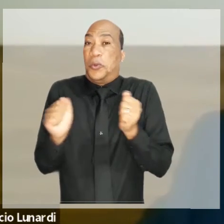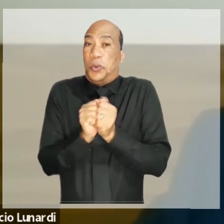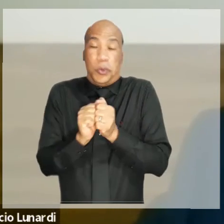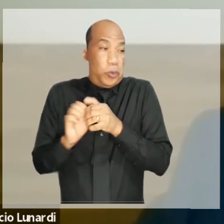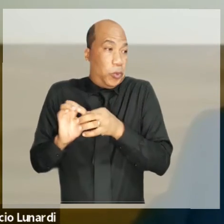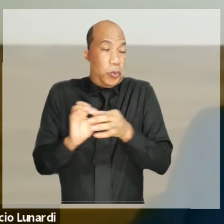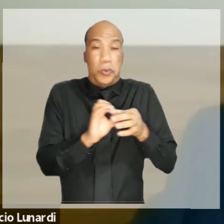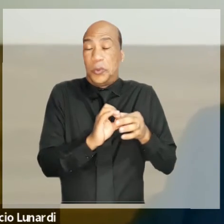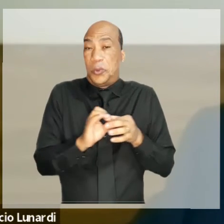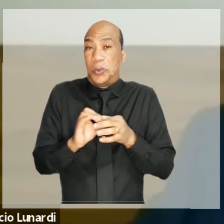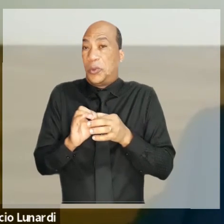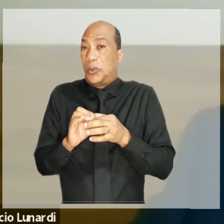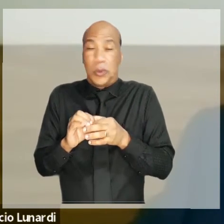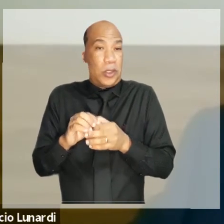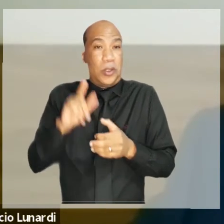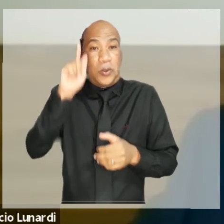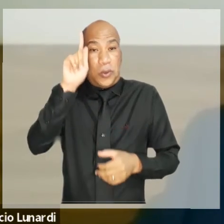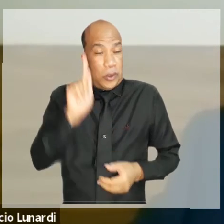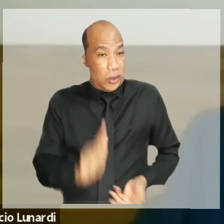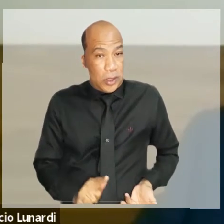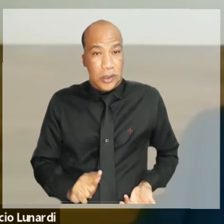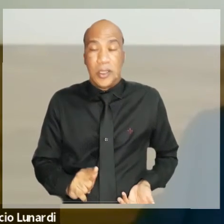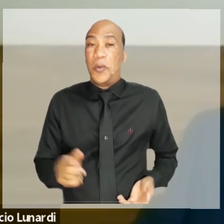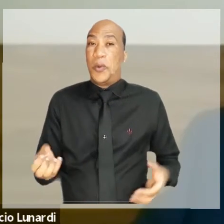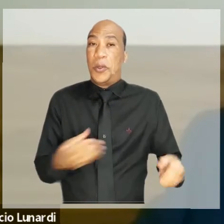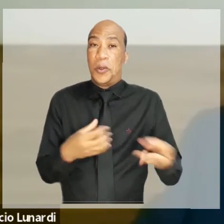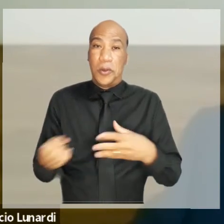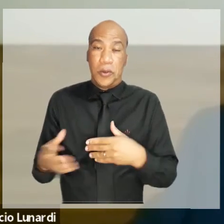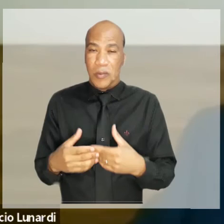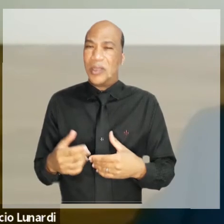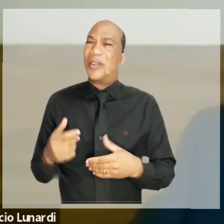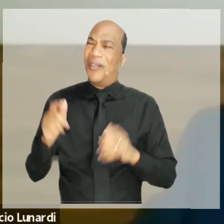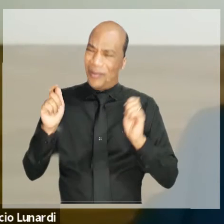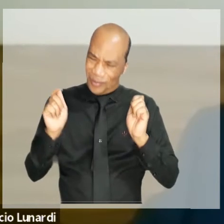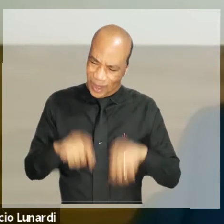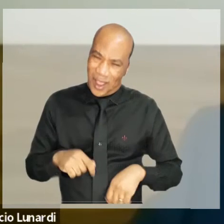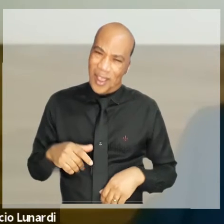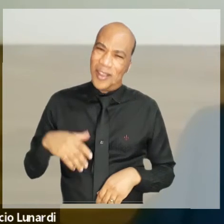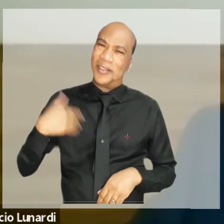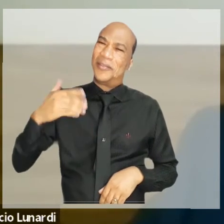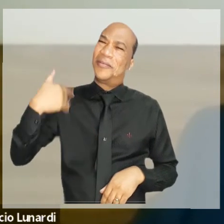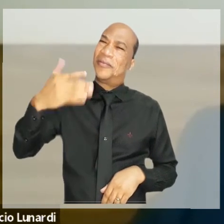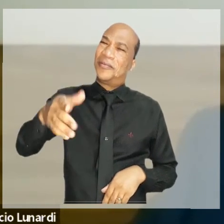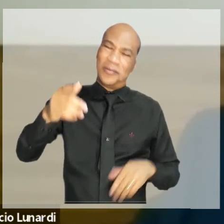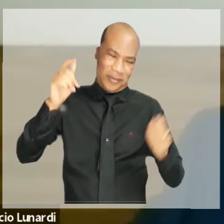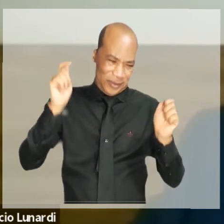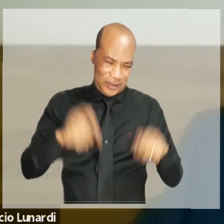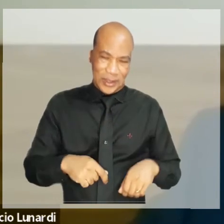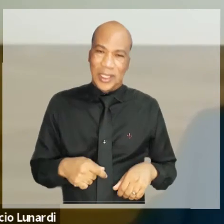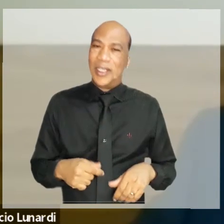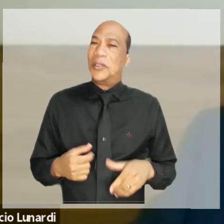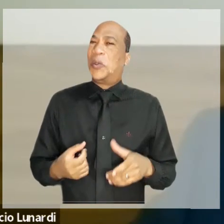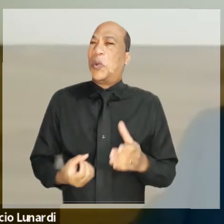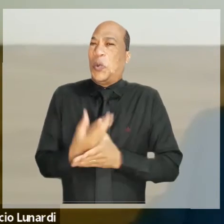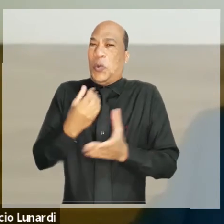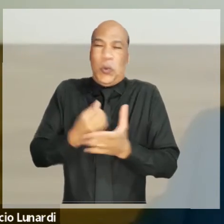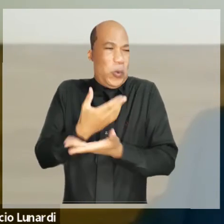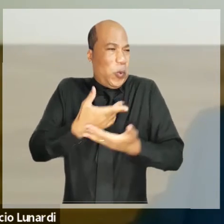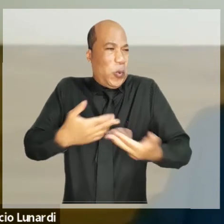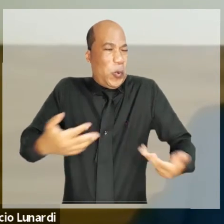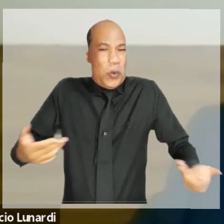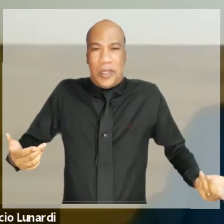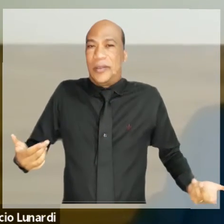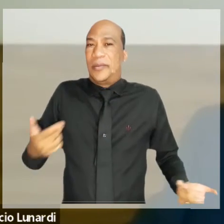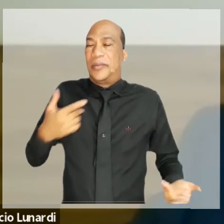grandes coisas aí. E, né, antes de finalizar aqui, eu vou passar a palavra ao desembargador Jorge, né, que é o Lopes